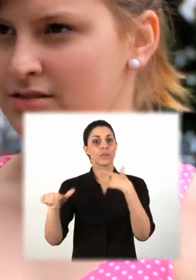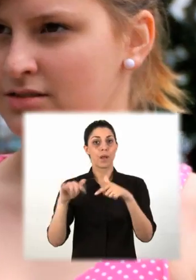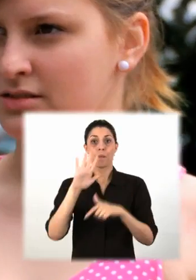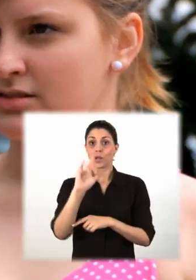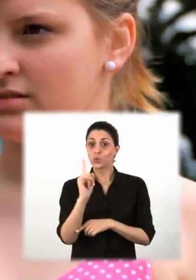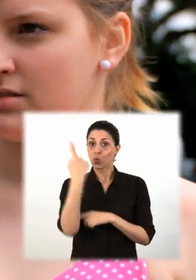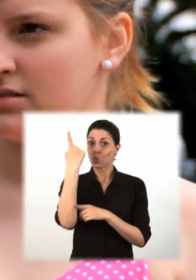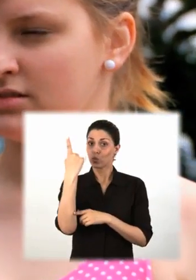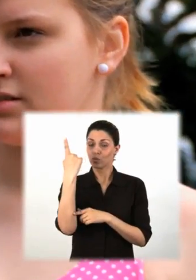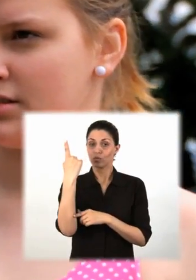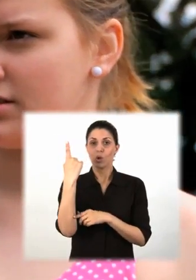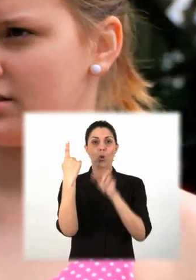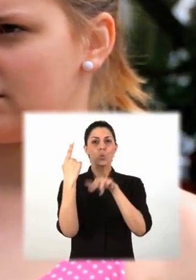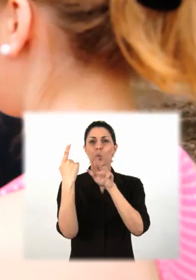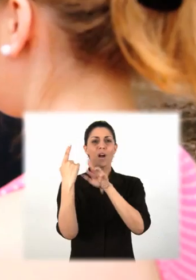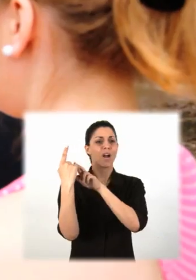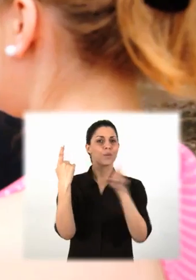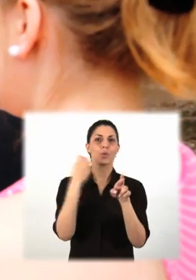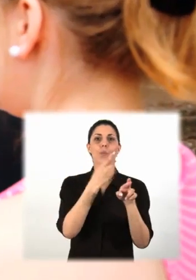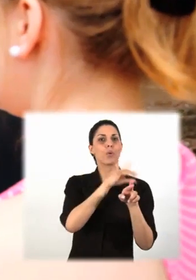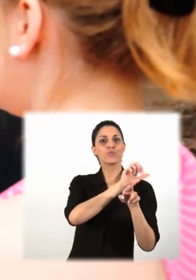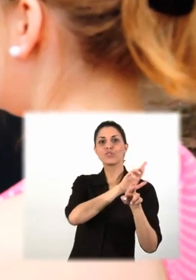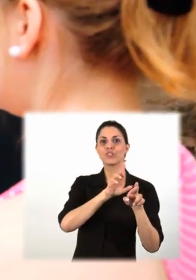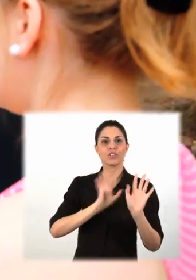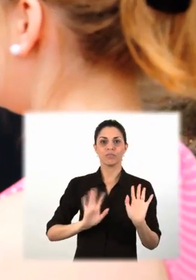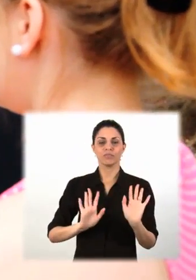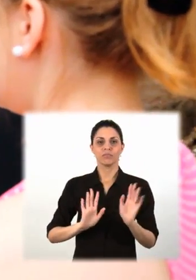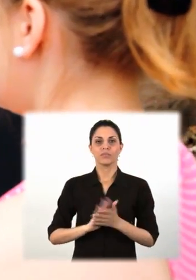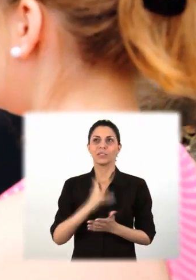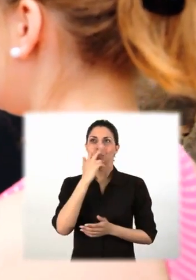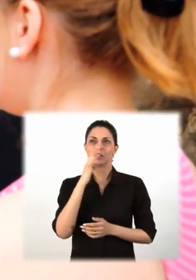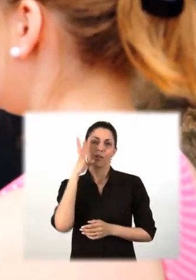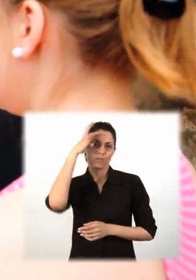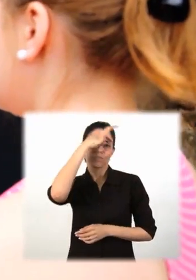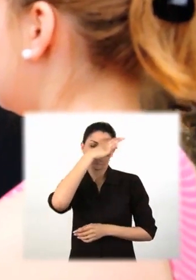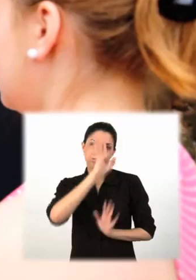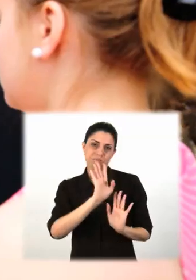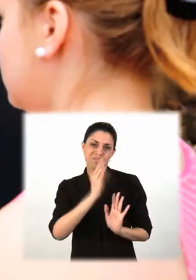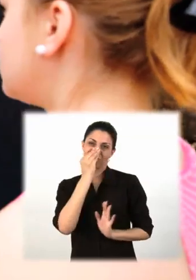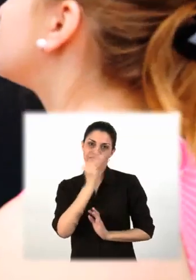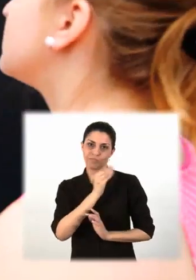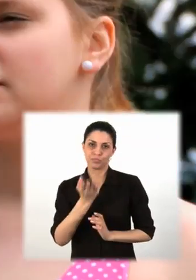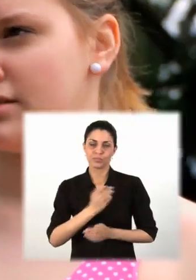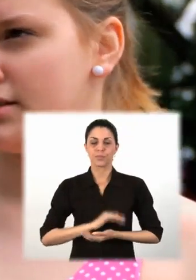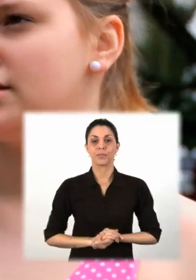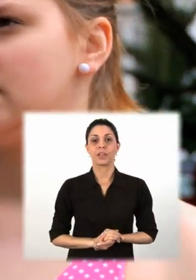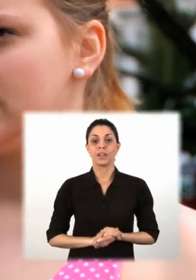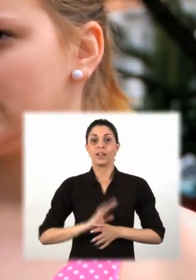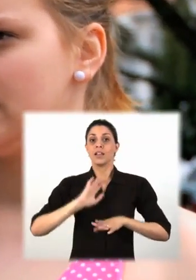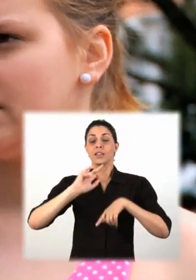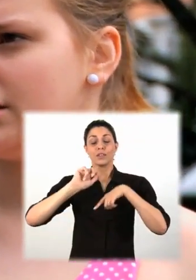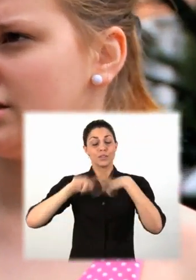trabalho. Porém, um desses vizinhos nunca respondia ao bom dia do outro. Ele era assim um pouco desligado, um pouco